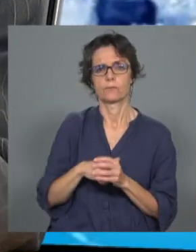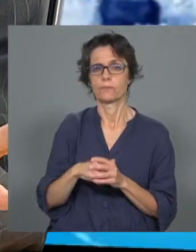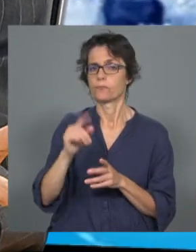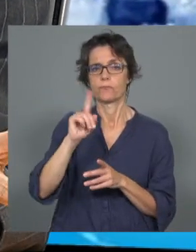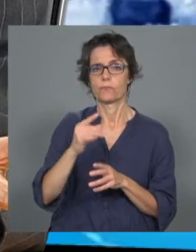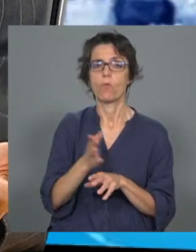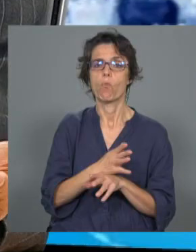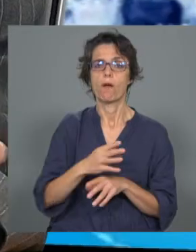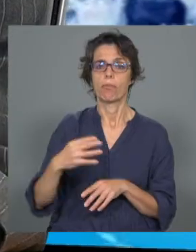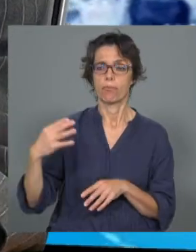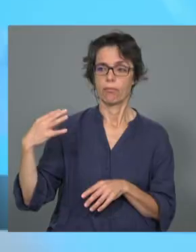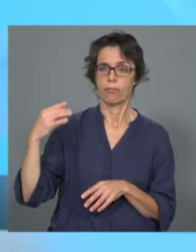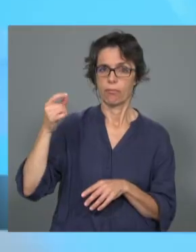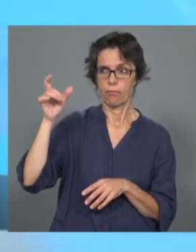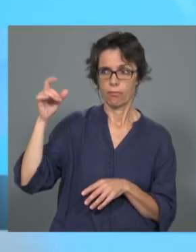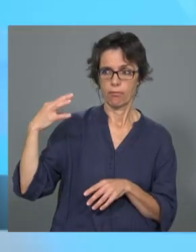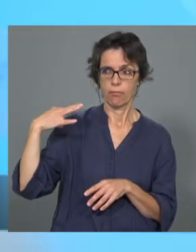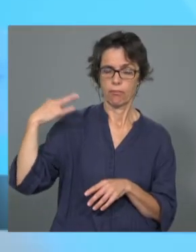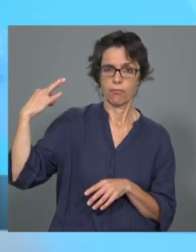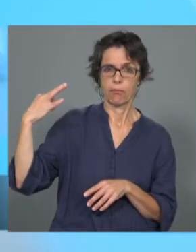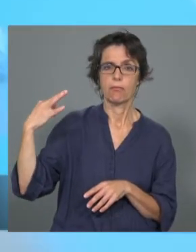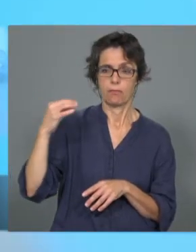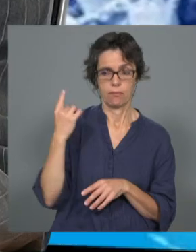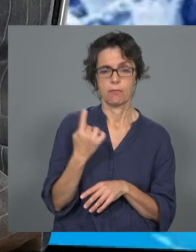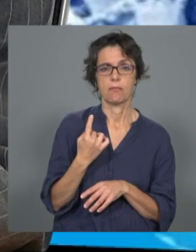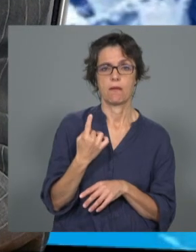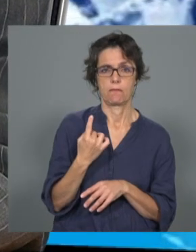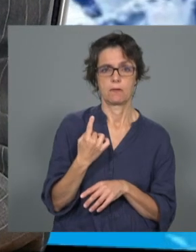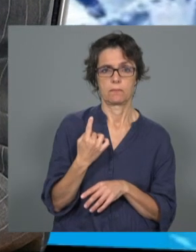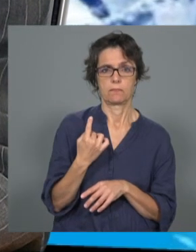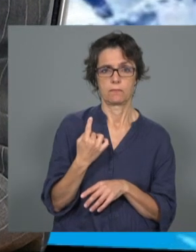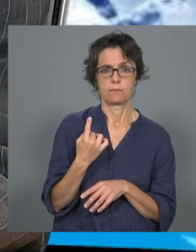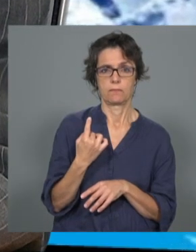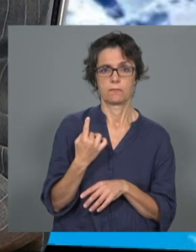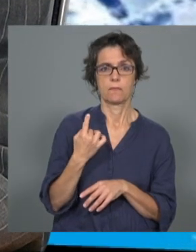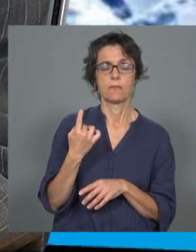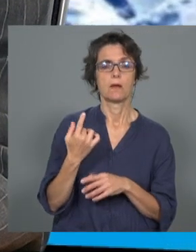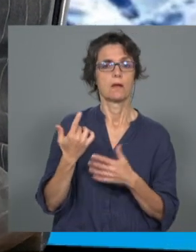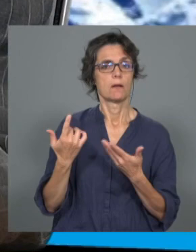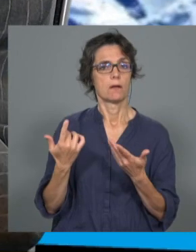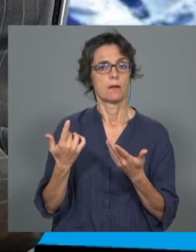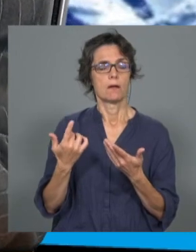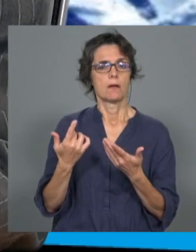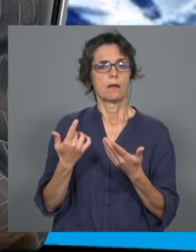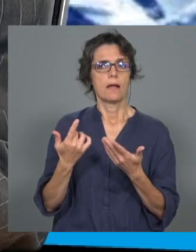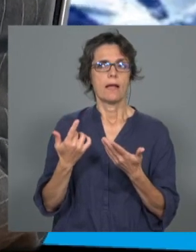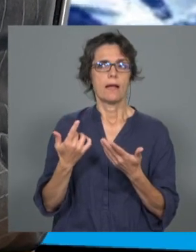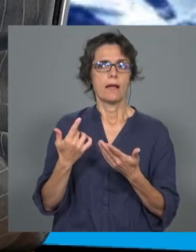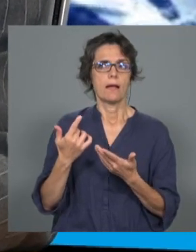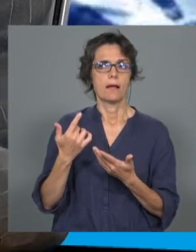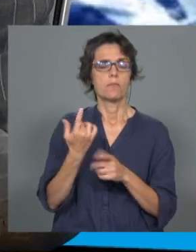mensageiro, como enviado. Não, é preciso de facto que haja alguma